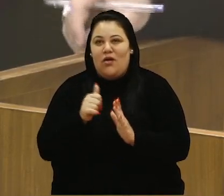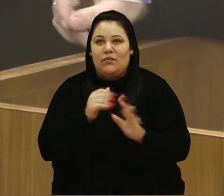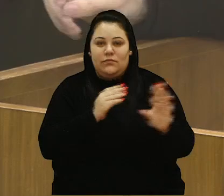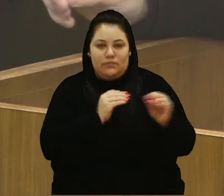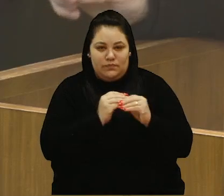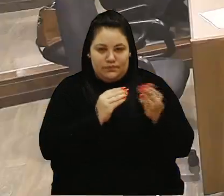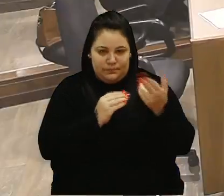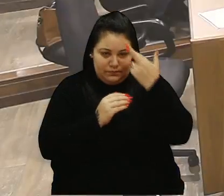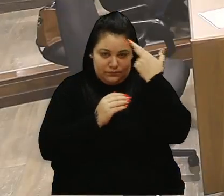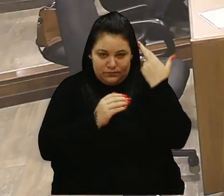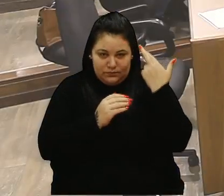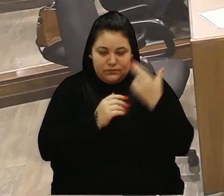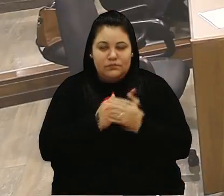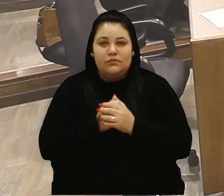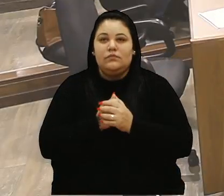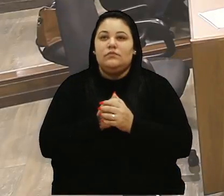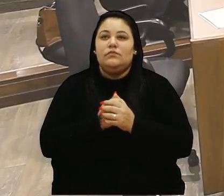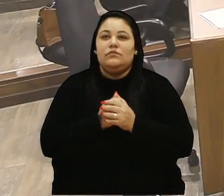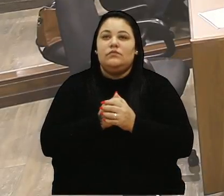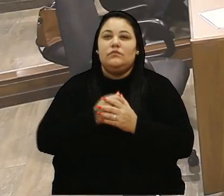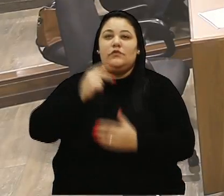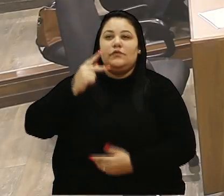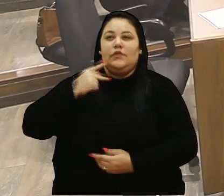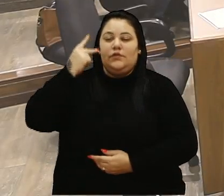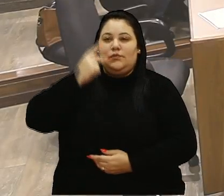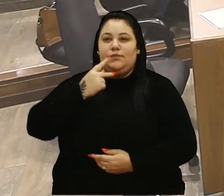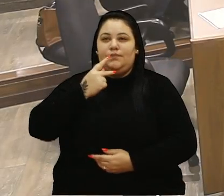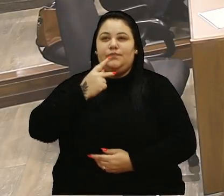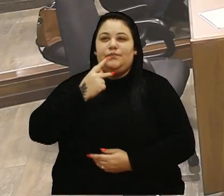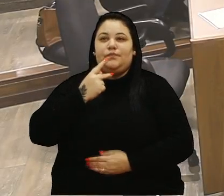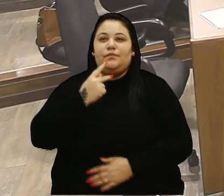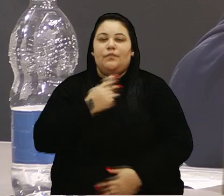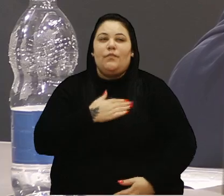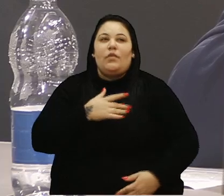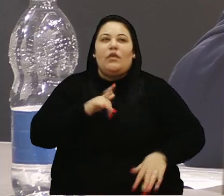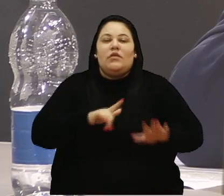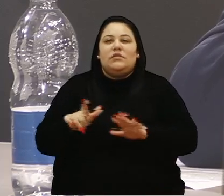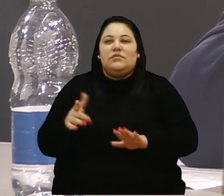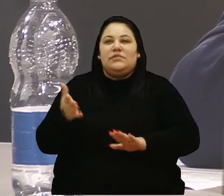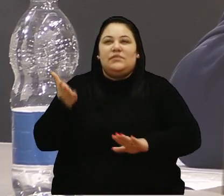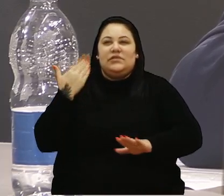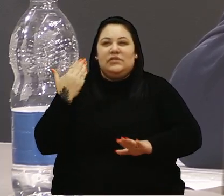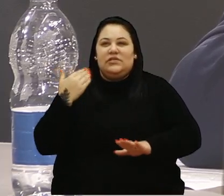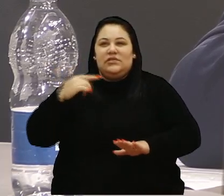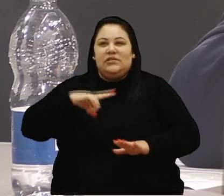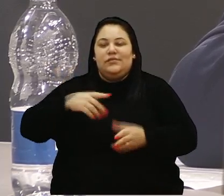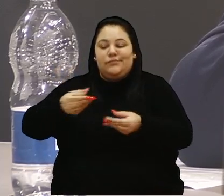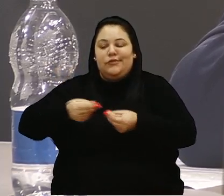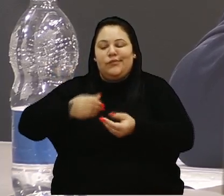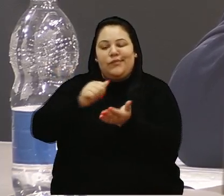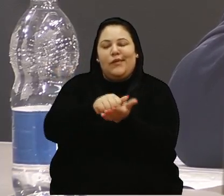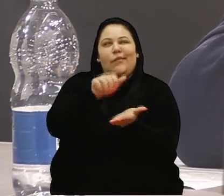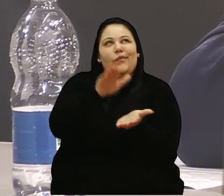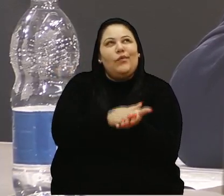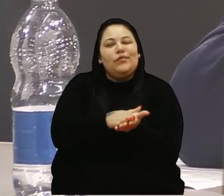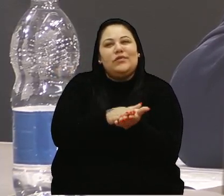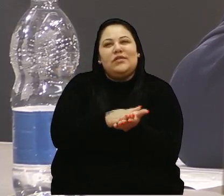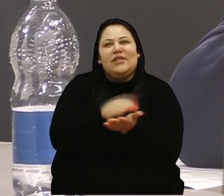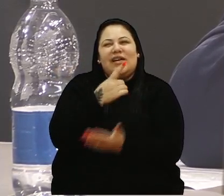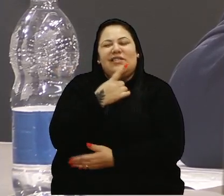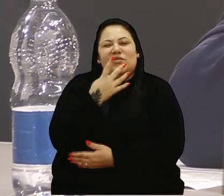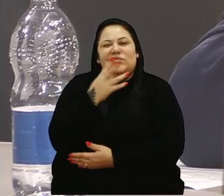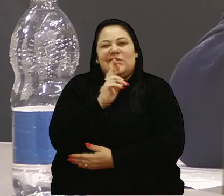vereador Rafael Bueno. Vereador, semana passada eu levei uma multa de 14 e pouco,